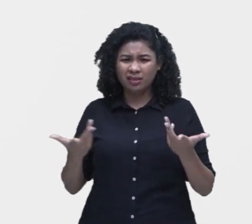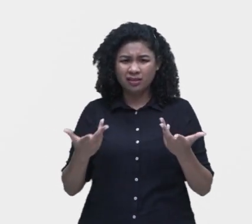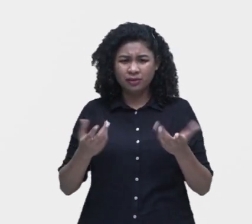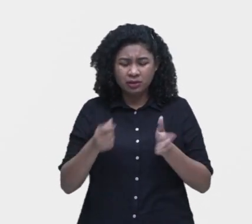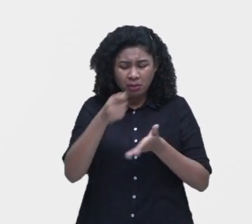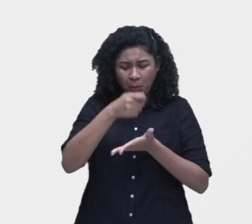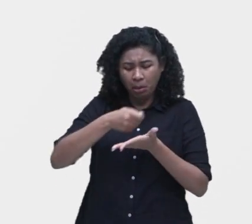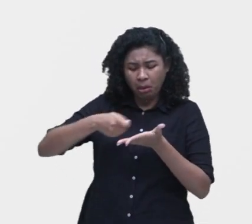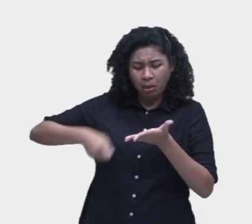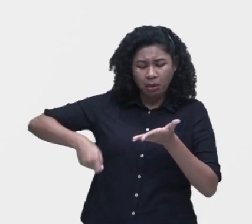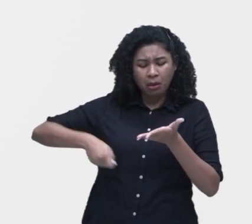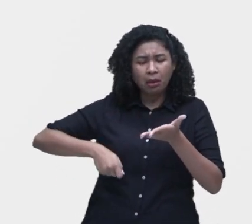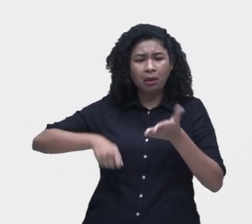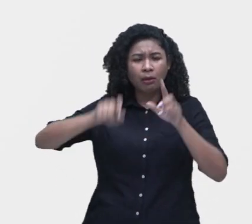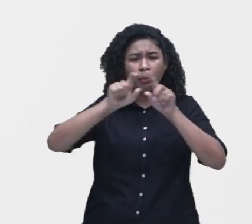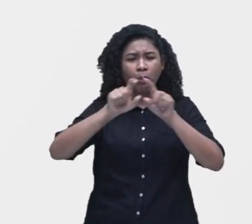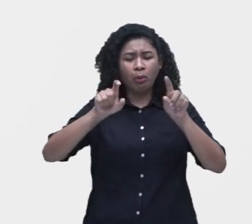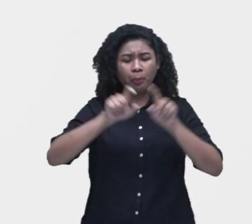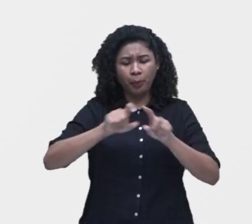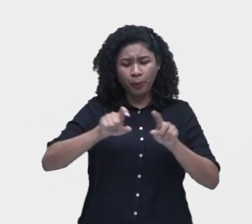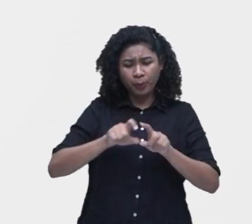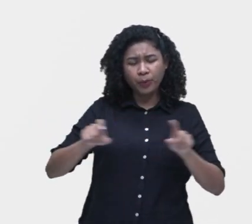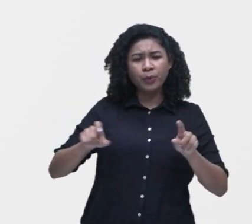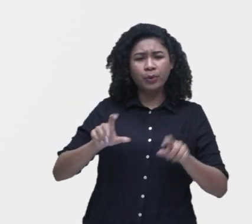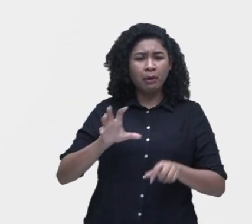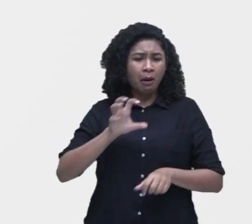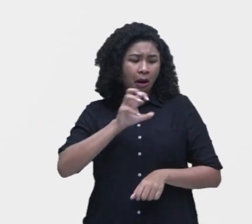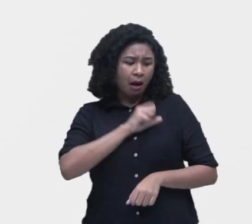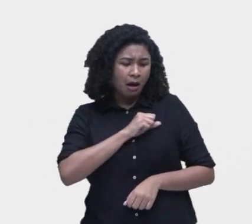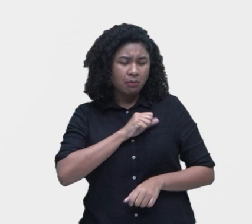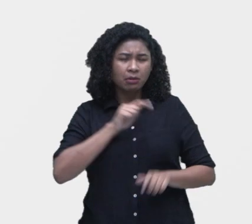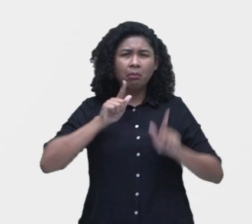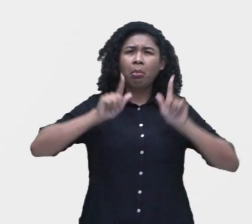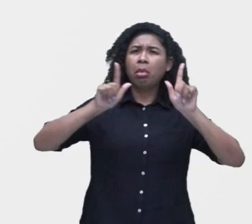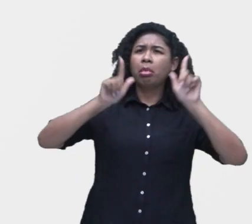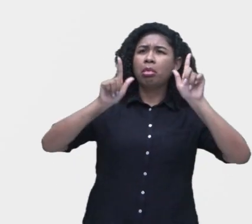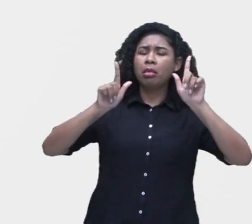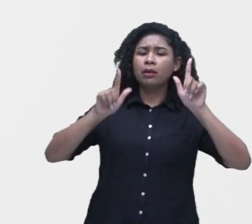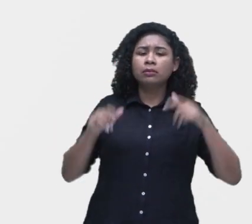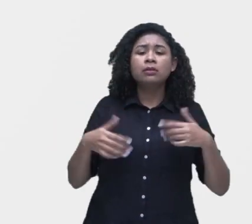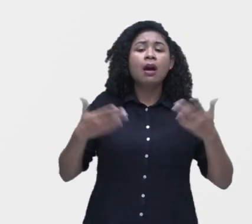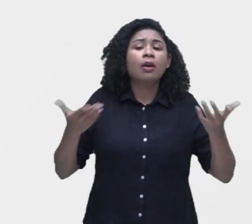ama, protesta. E agora, José?